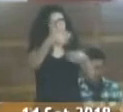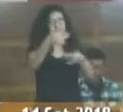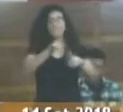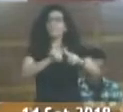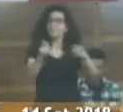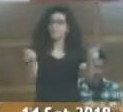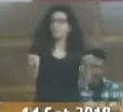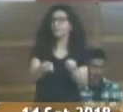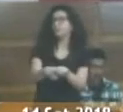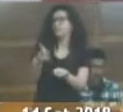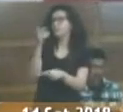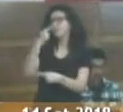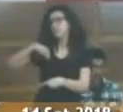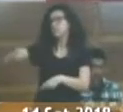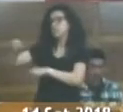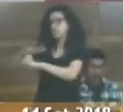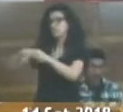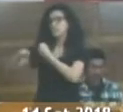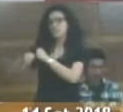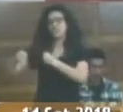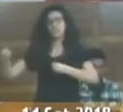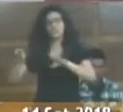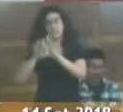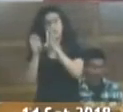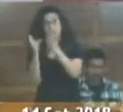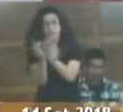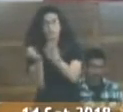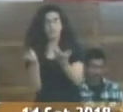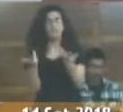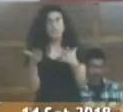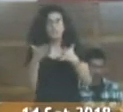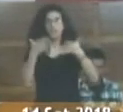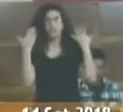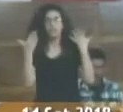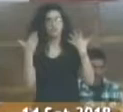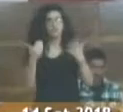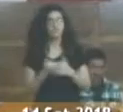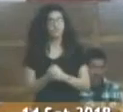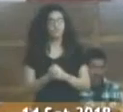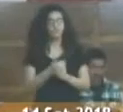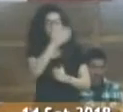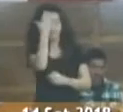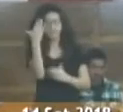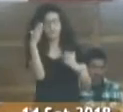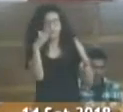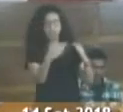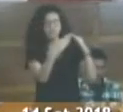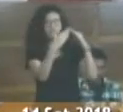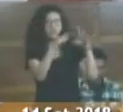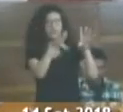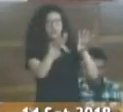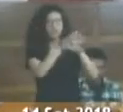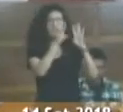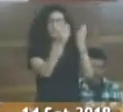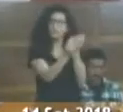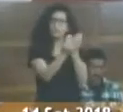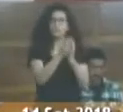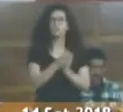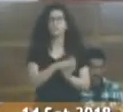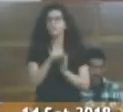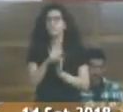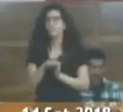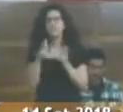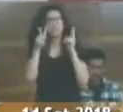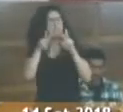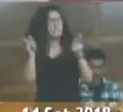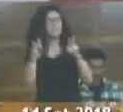indo para a costeira, também está indo para dentro das comunidades. Isso assusta a gente, assusta as comunidades. A gente vê que